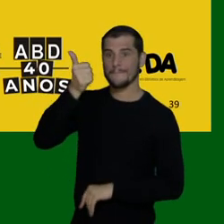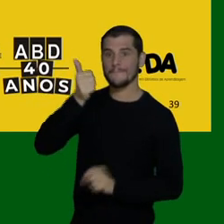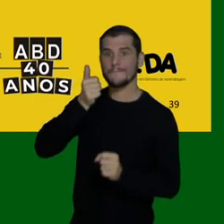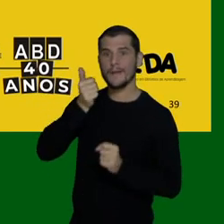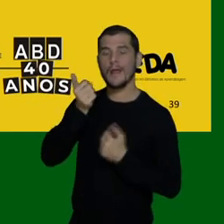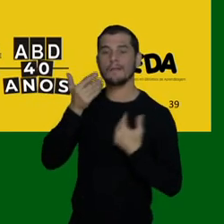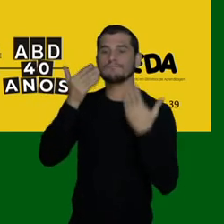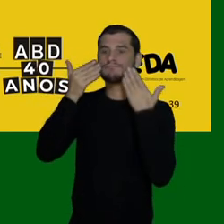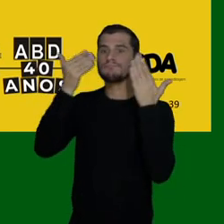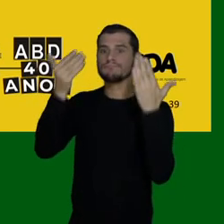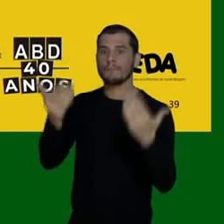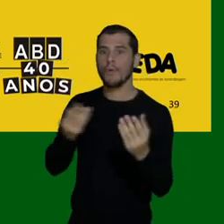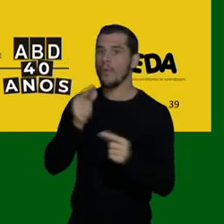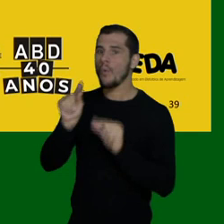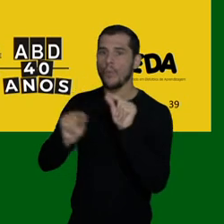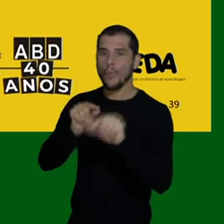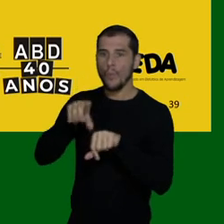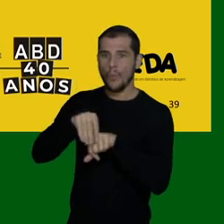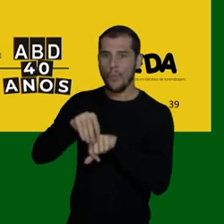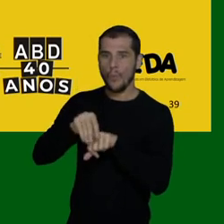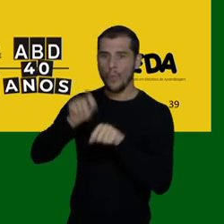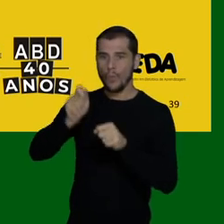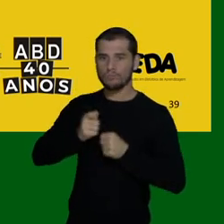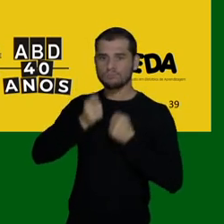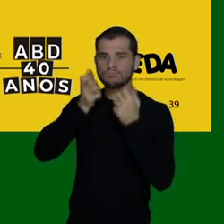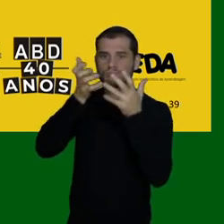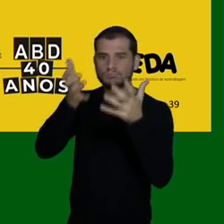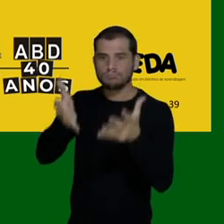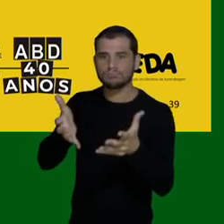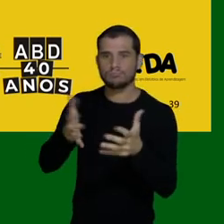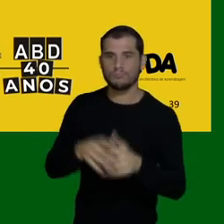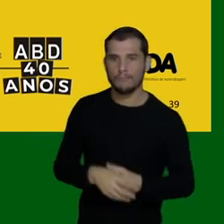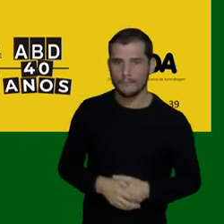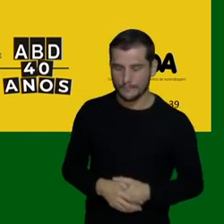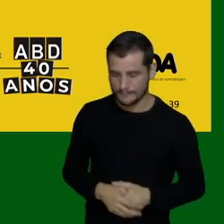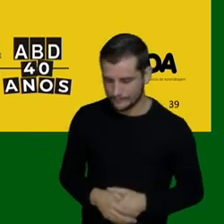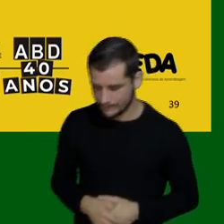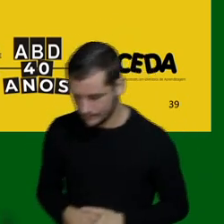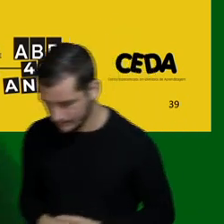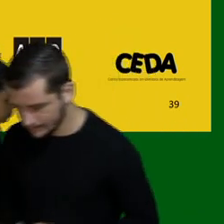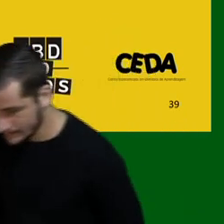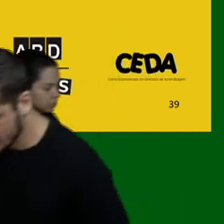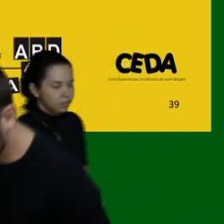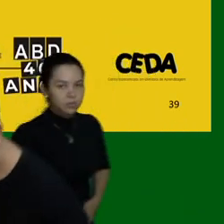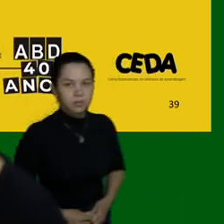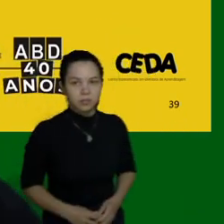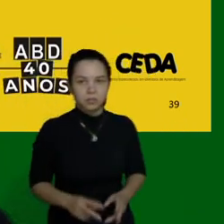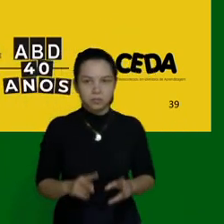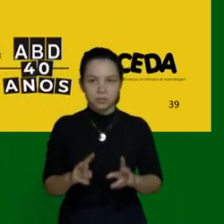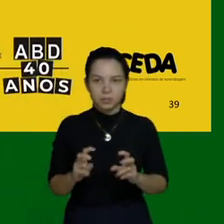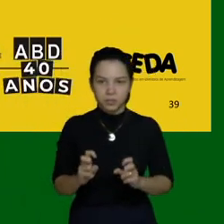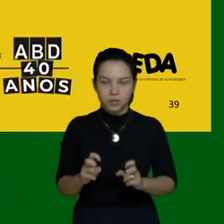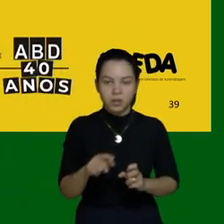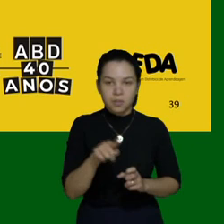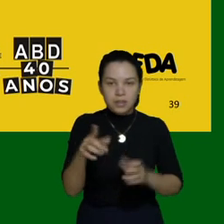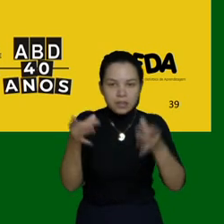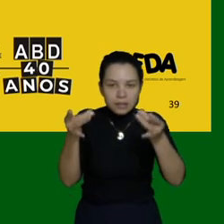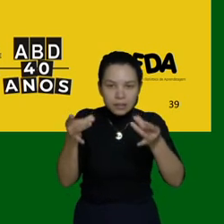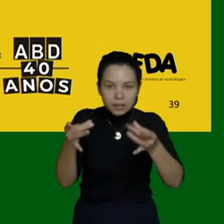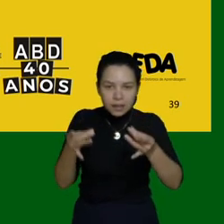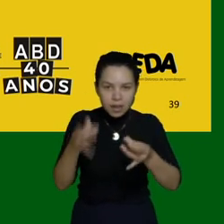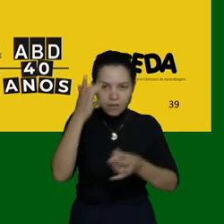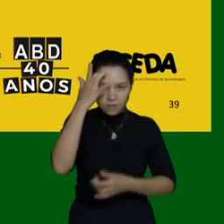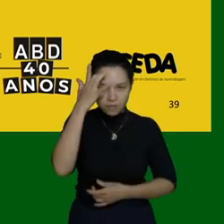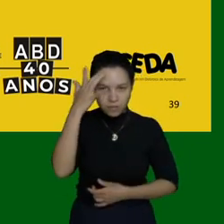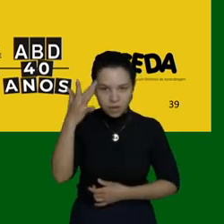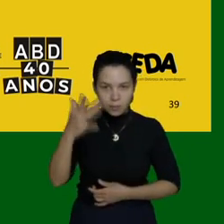eles são bastante observadores percebem detalhes com facilidade então muitas vezes eles eles eh vão para